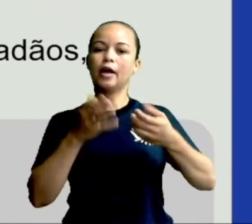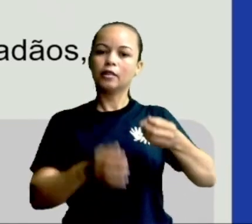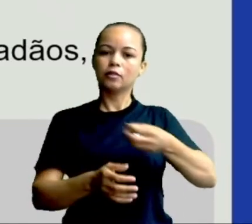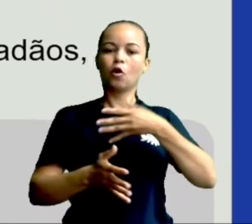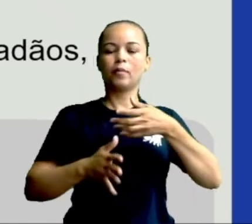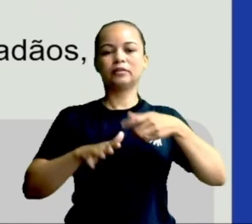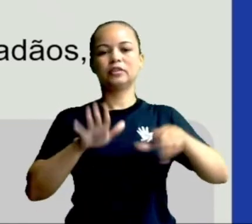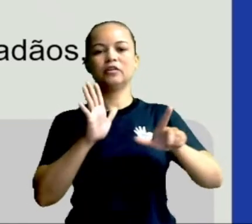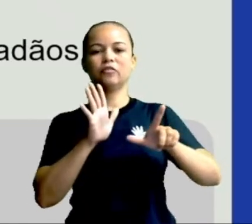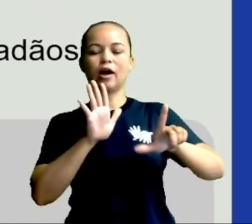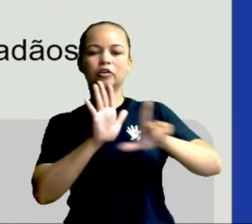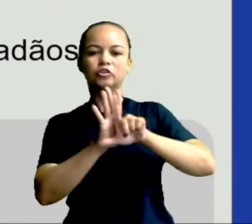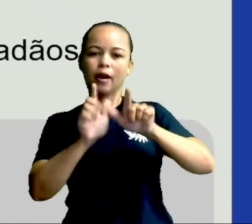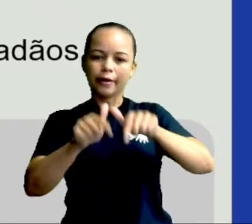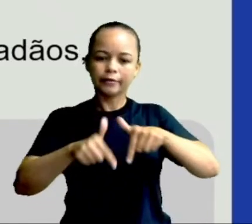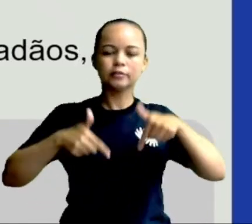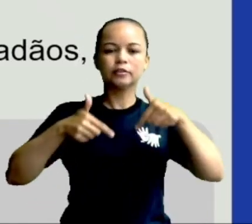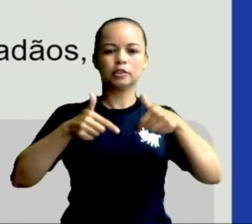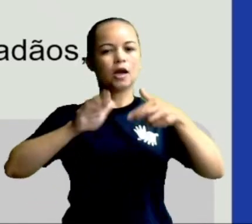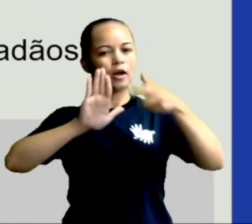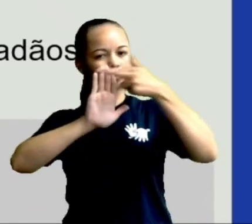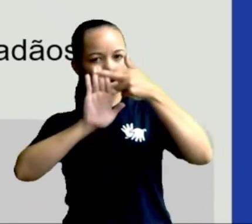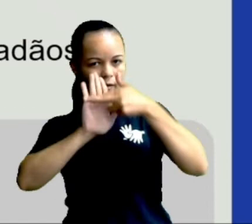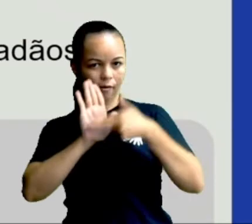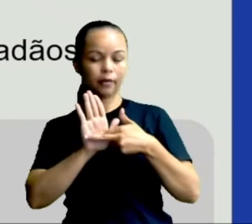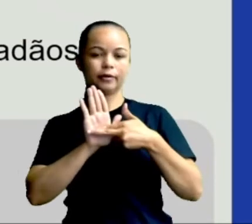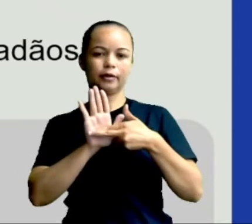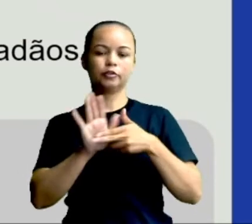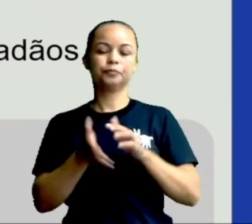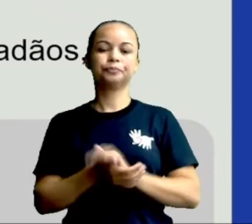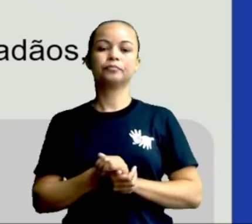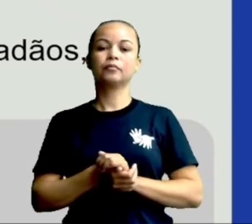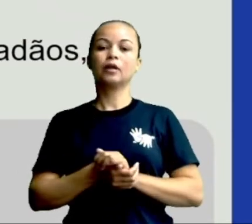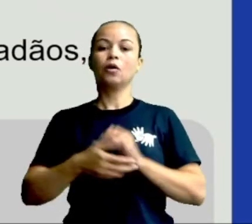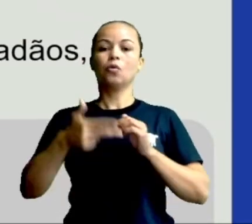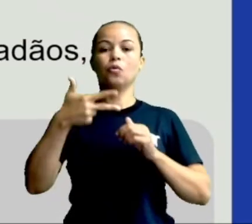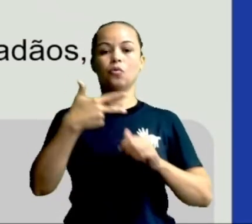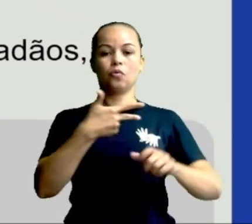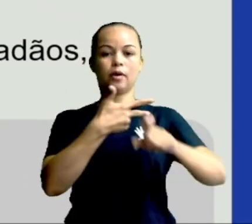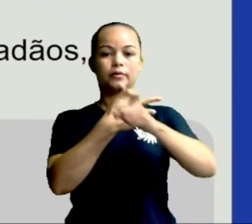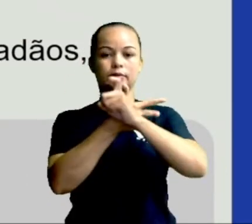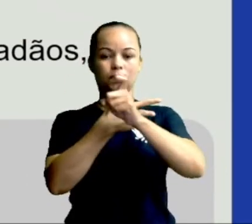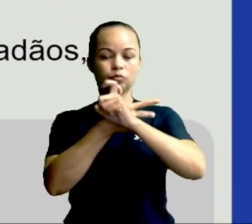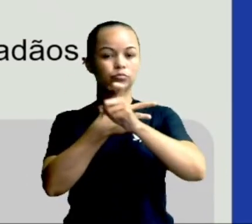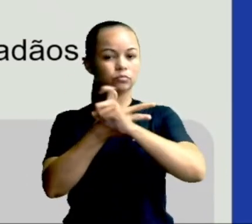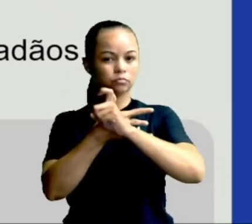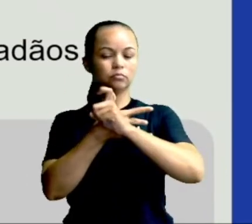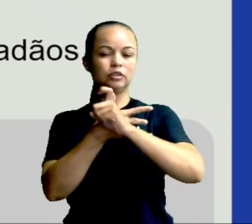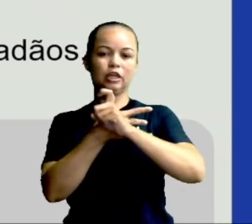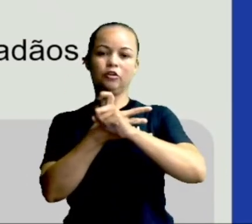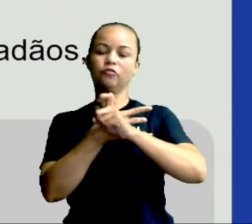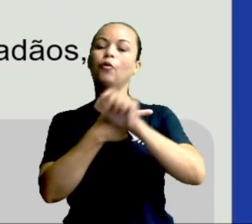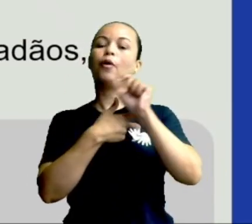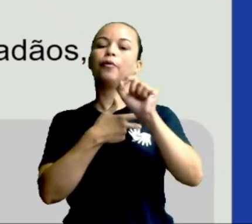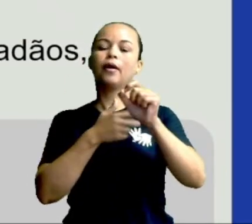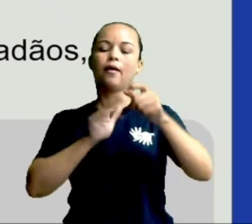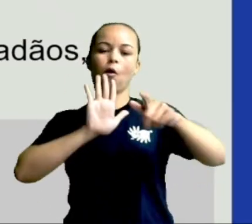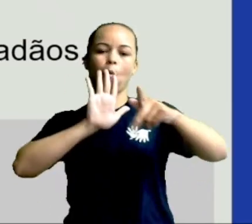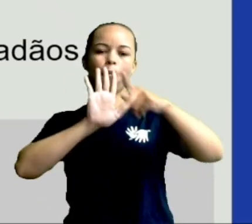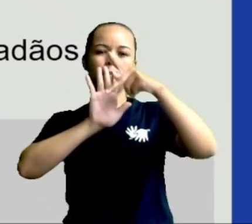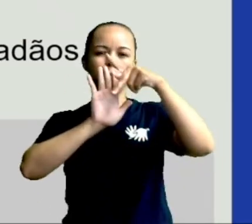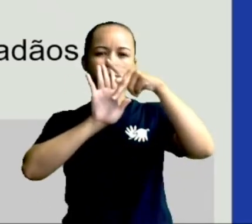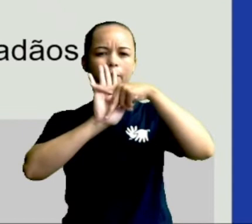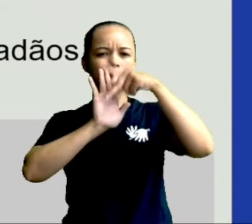nossas ações e as regras são as leis o Executivo vai atuar na execução de programas